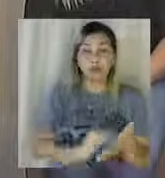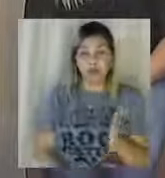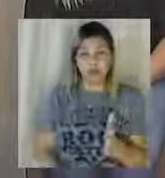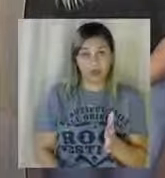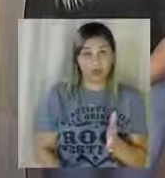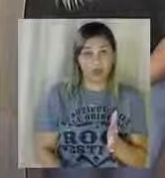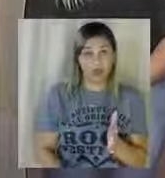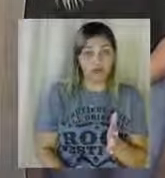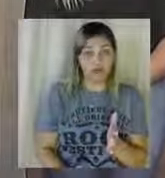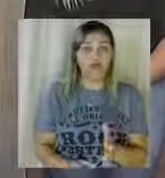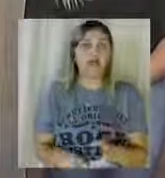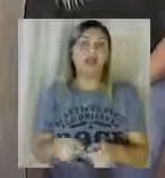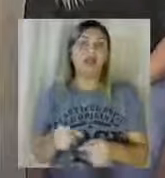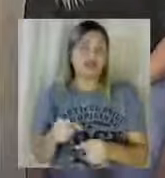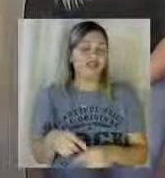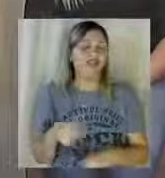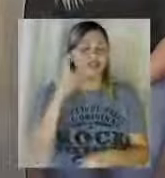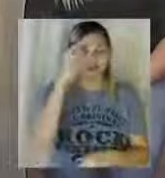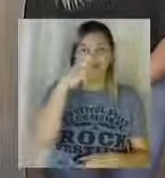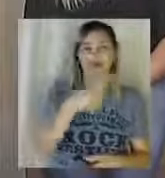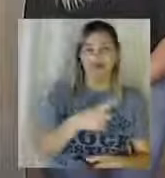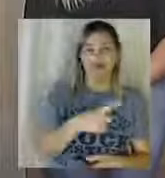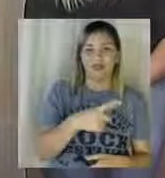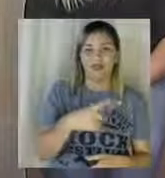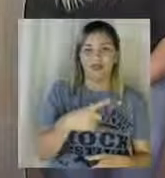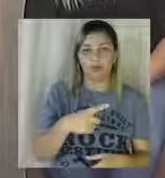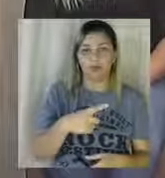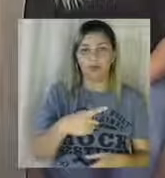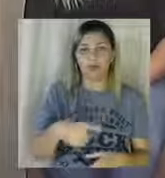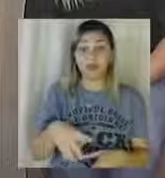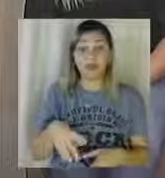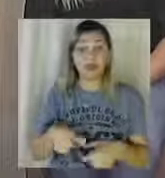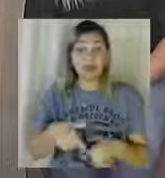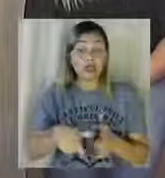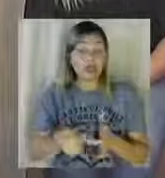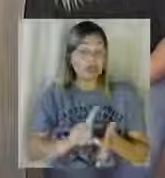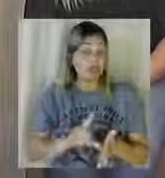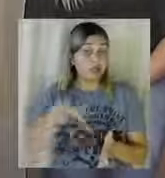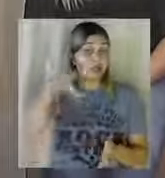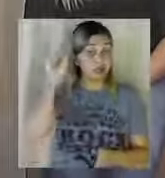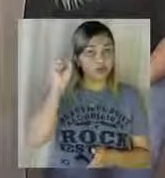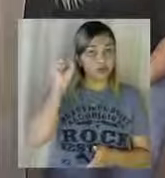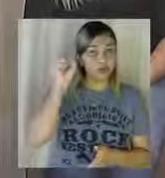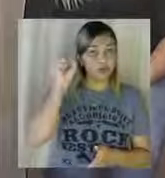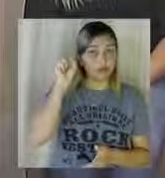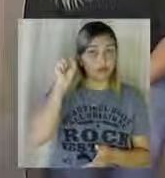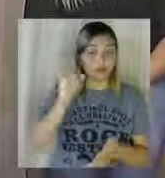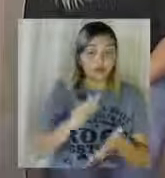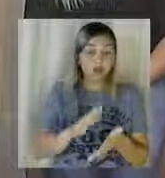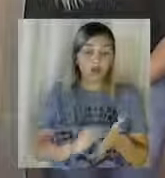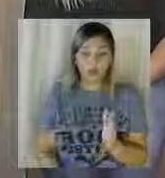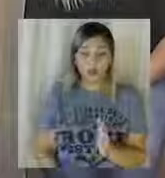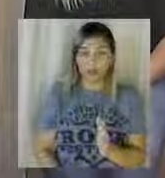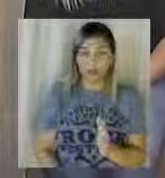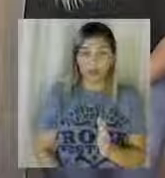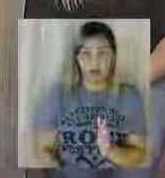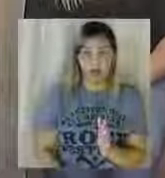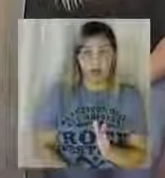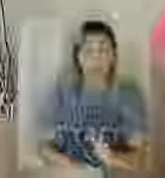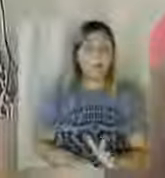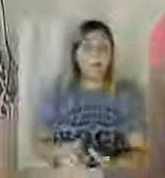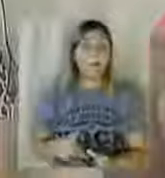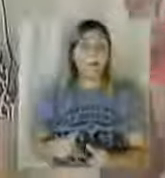algumas palavras, porque eu ouvia antes. Mas a partir do momento que eu comecei a